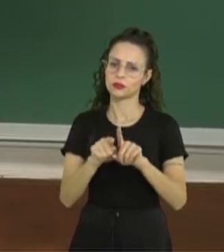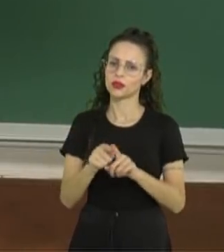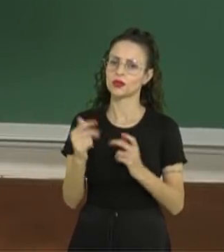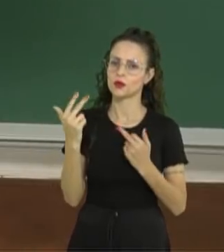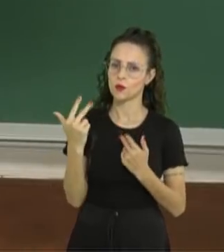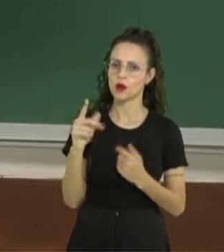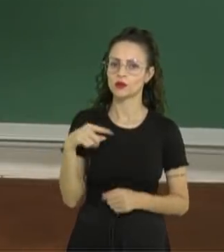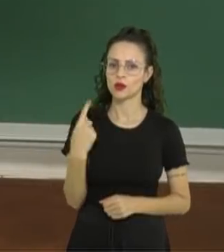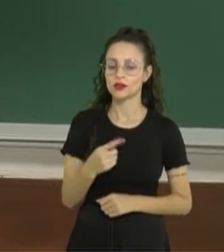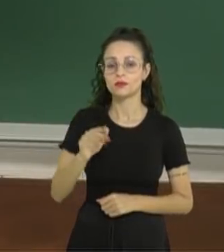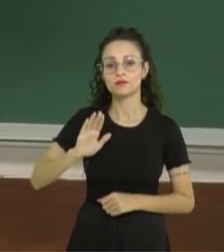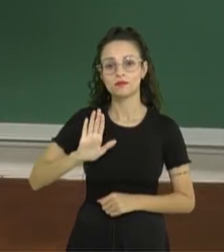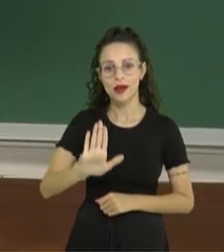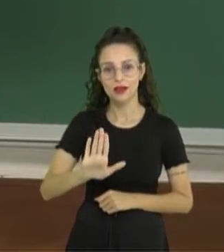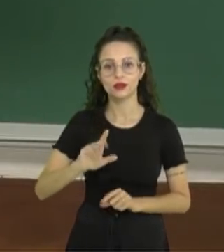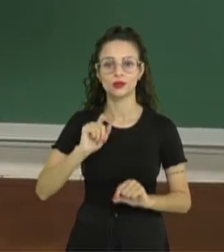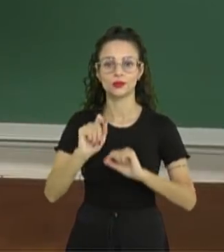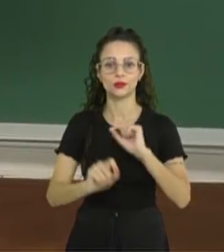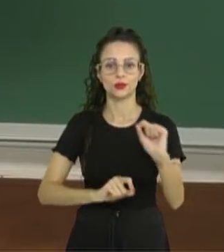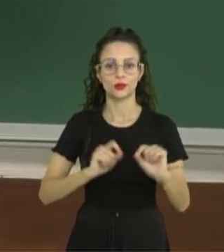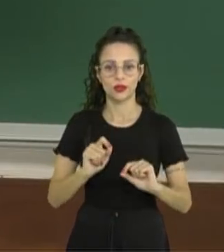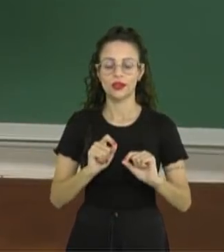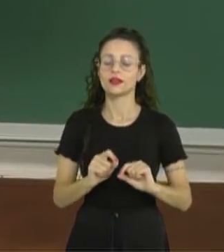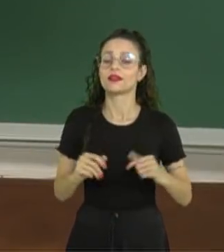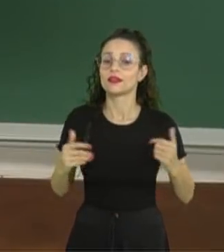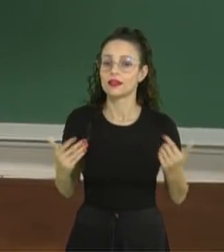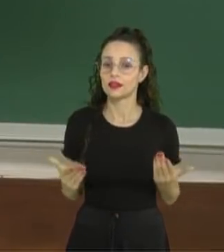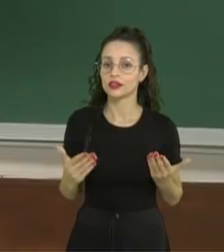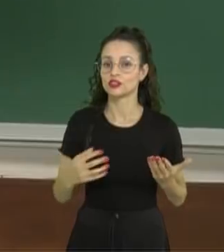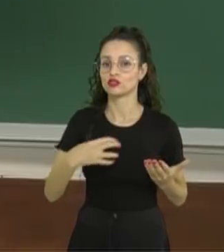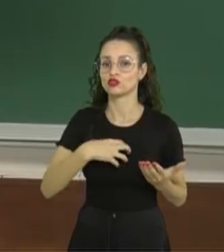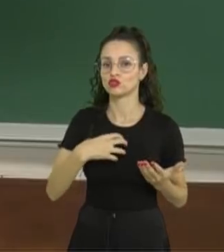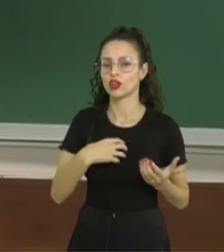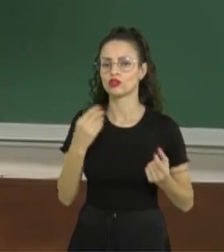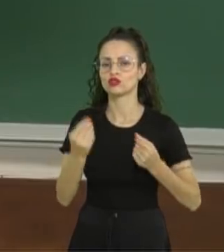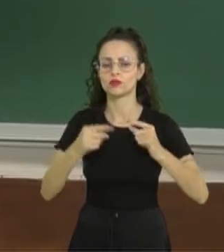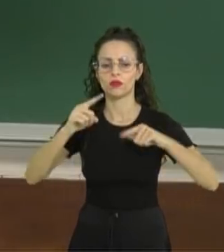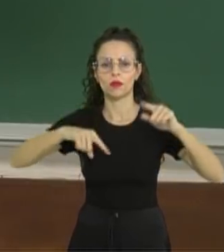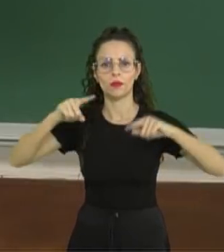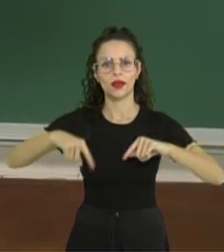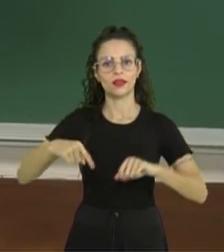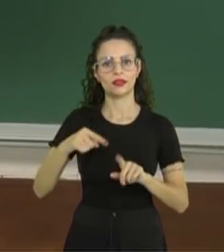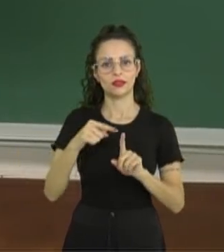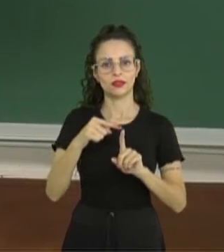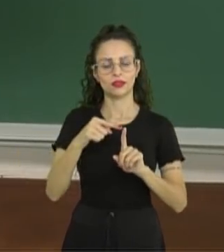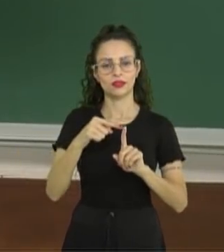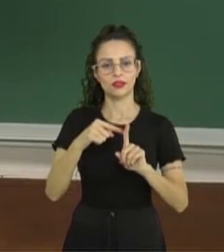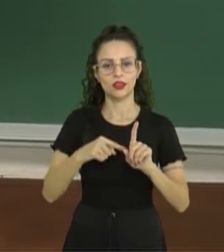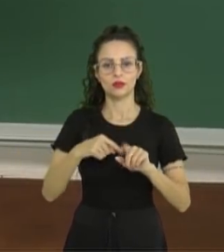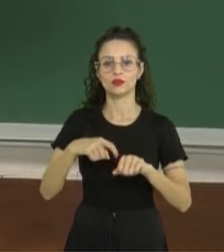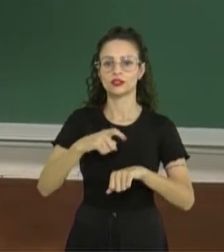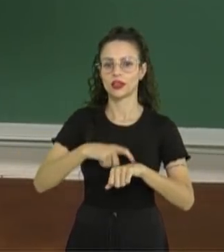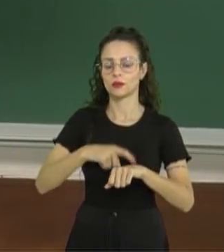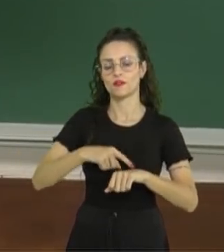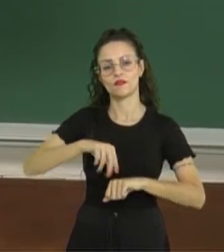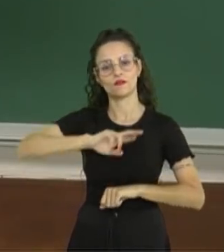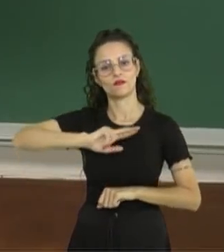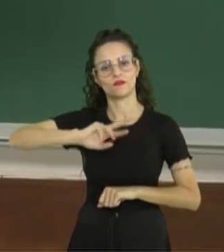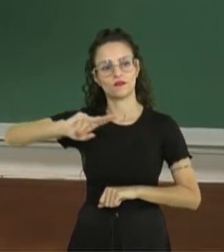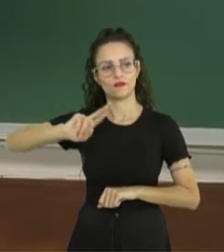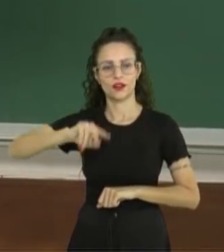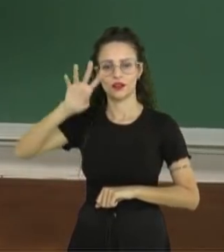calendário cristão. Mas a questão é, as formas de medir o tempo, existem várias maneiras, vários calendários,